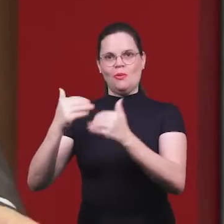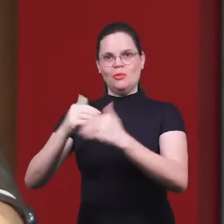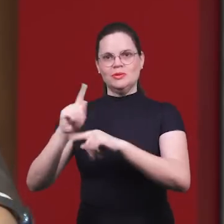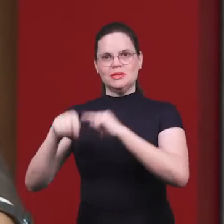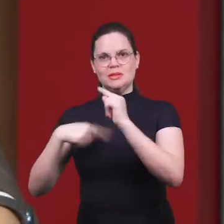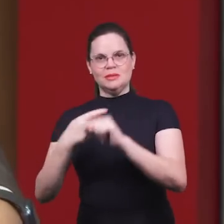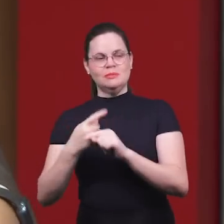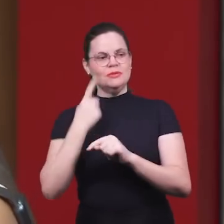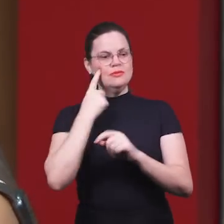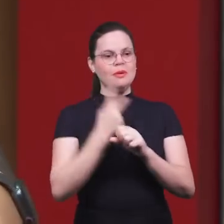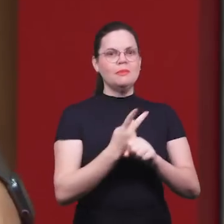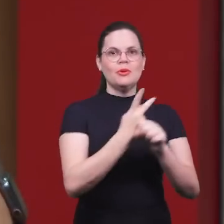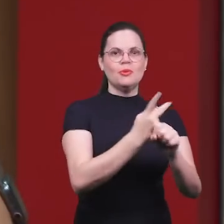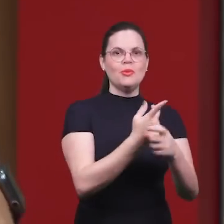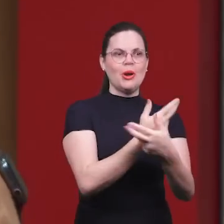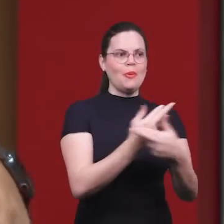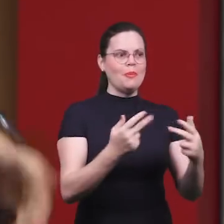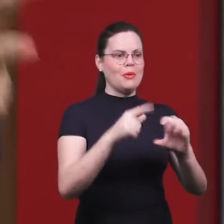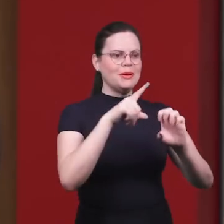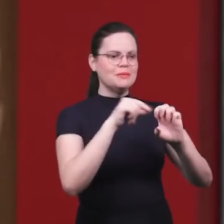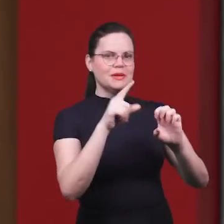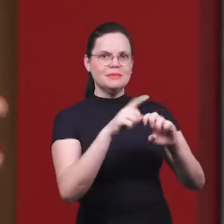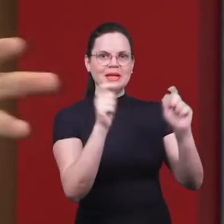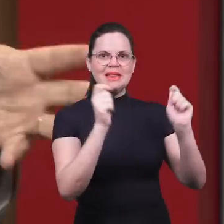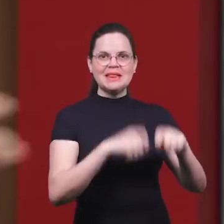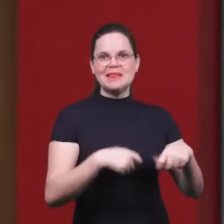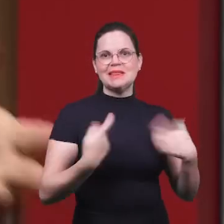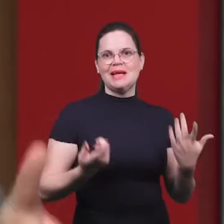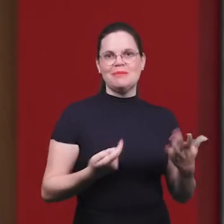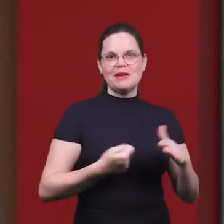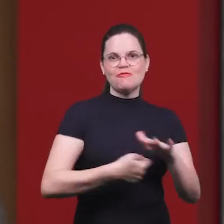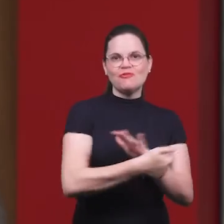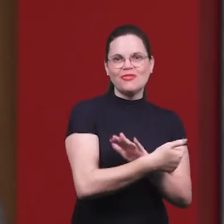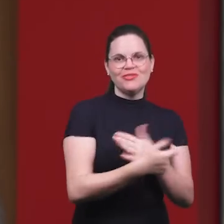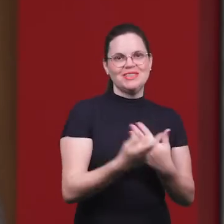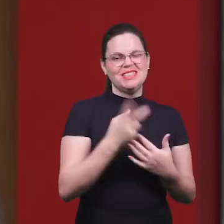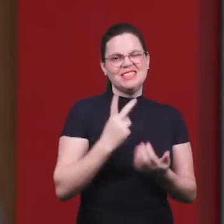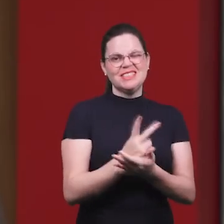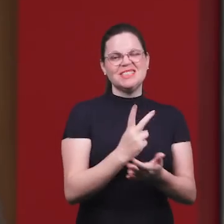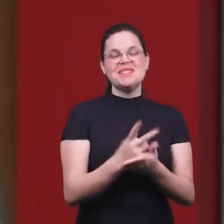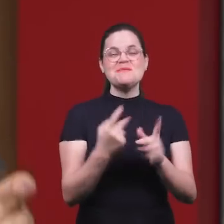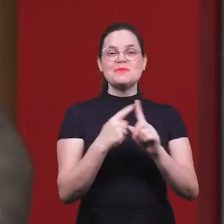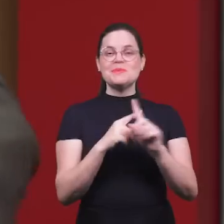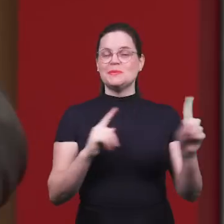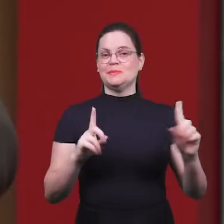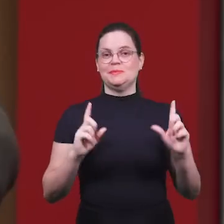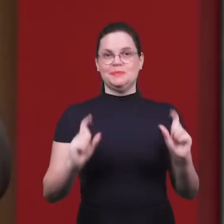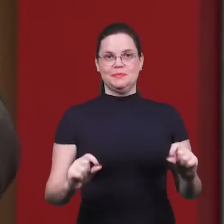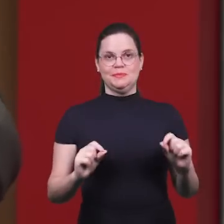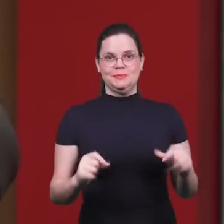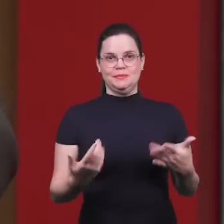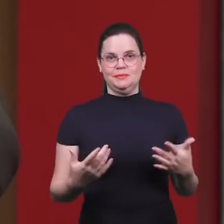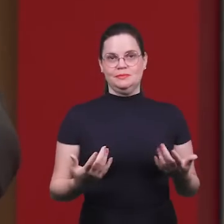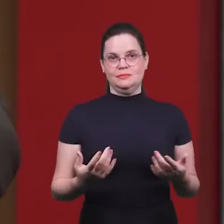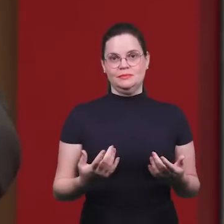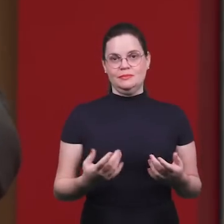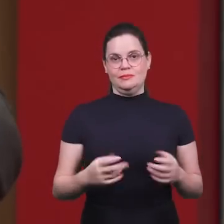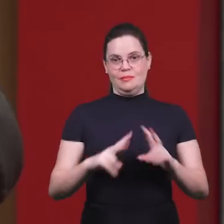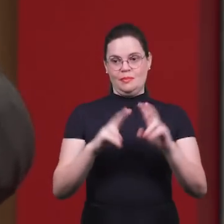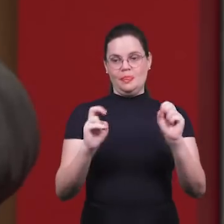uma franquia, procuram alguma coisa para empreender. Então, não mais uma vez, a estabilidade não, acho